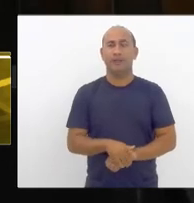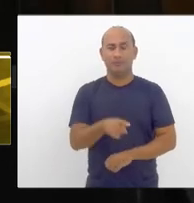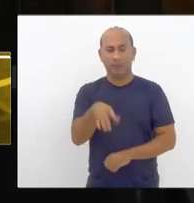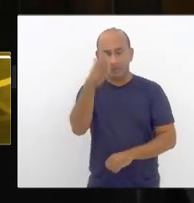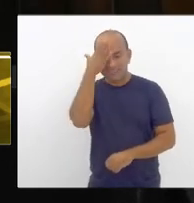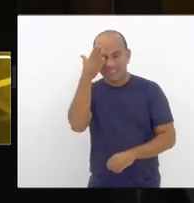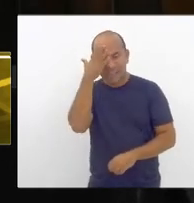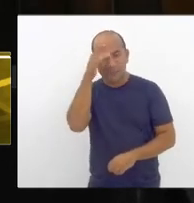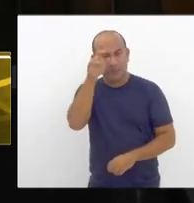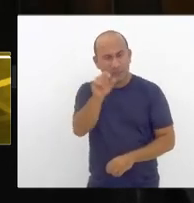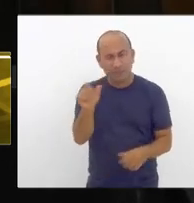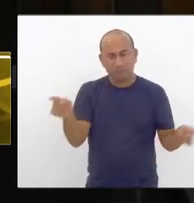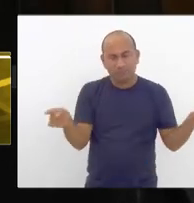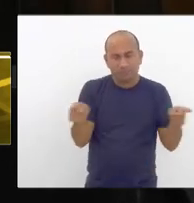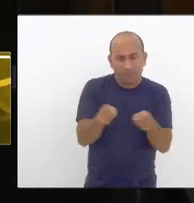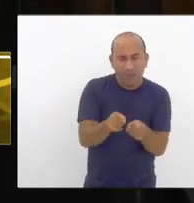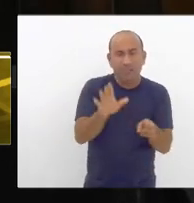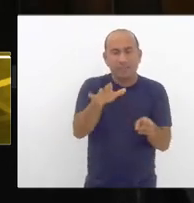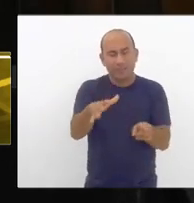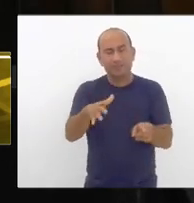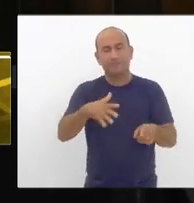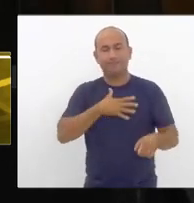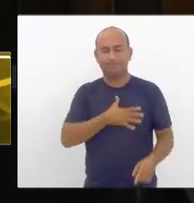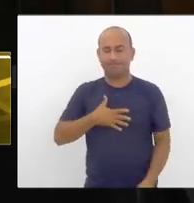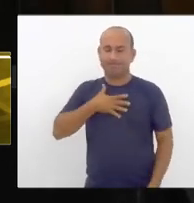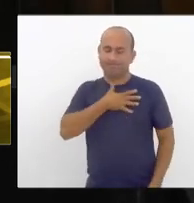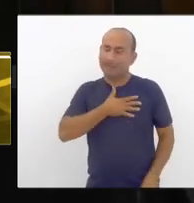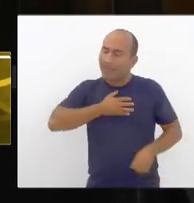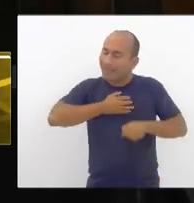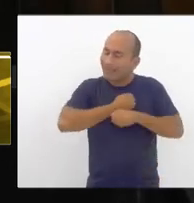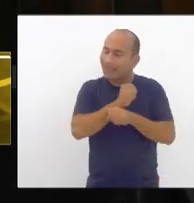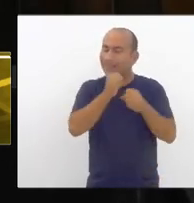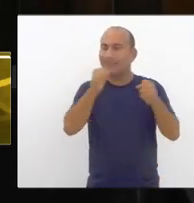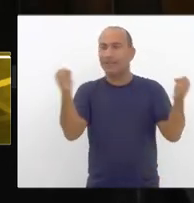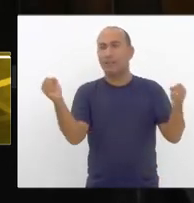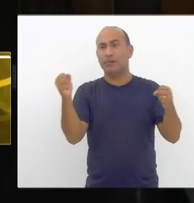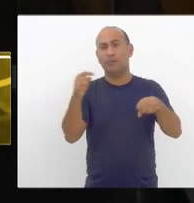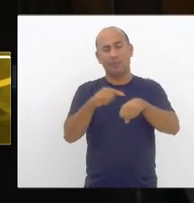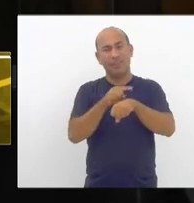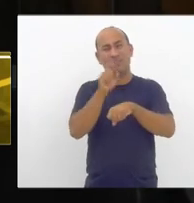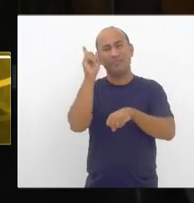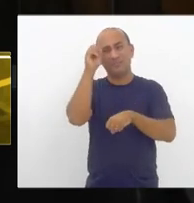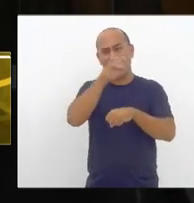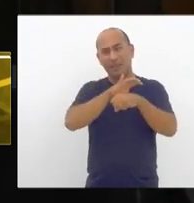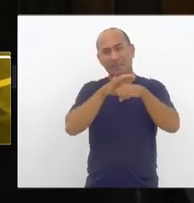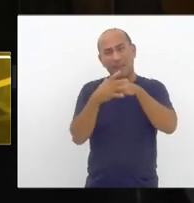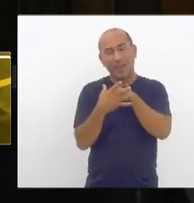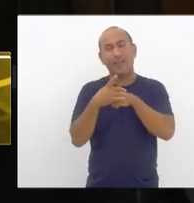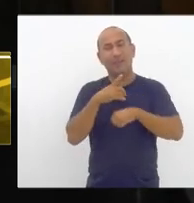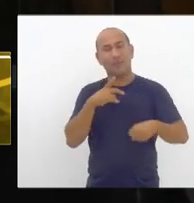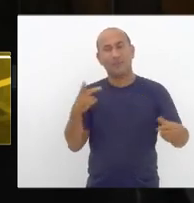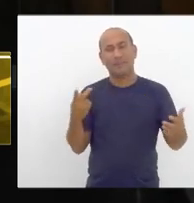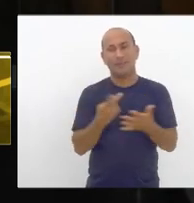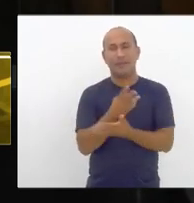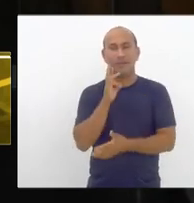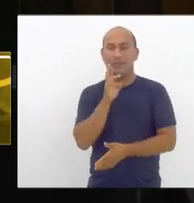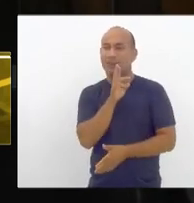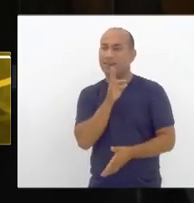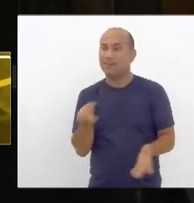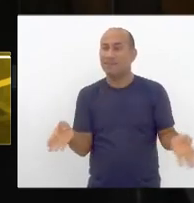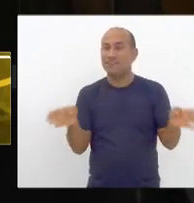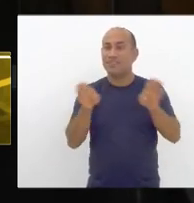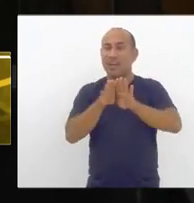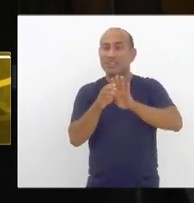que você foi uma pequena parte disso mas já é uma satisfação muito grande no período mais duro da pandemia a gente chegou manter Nossa restaurante fechado meses